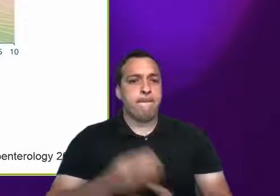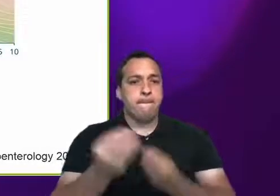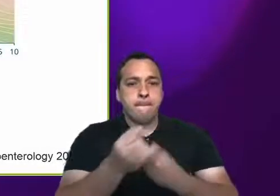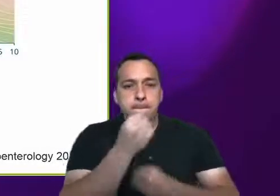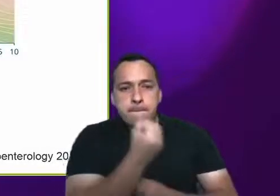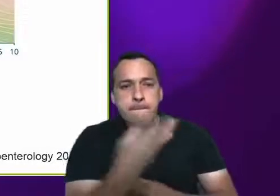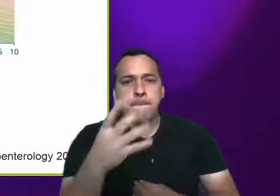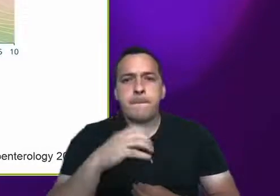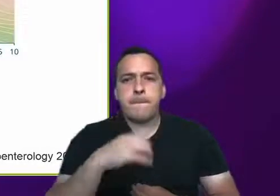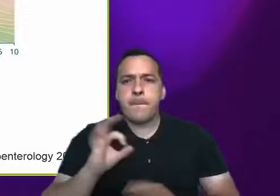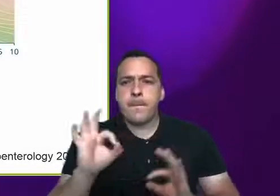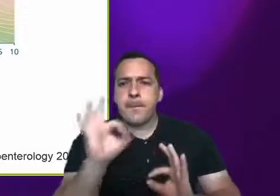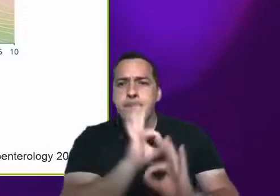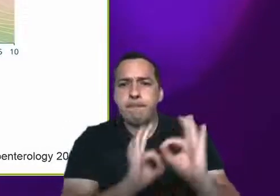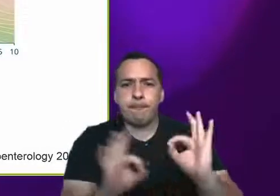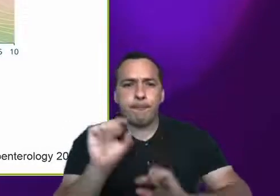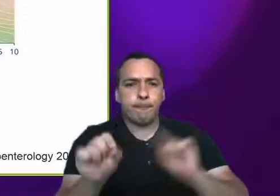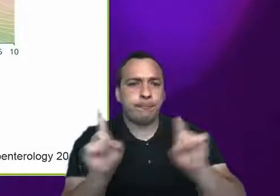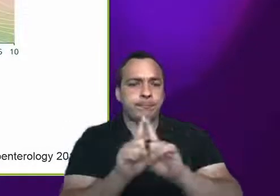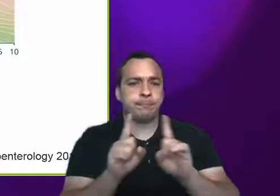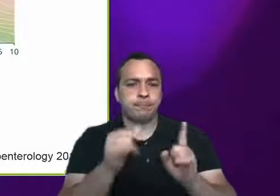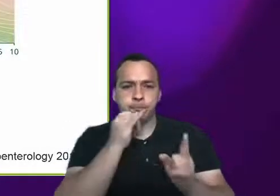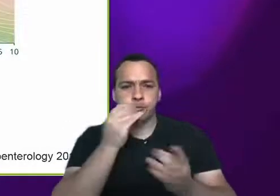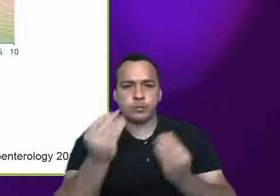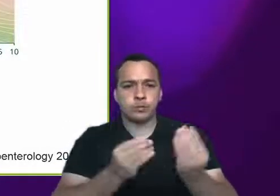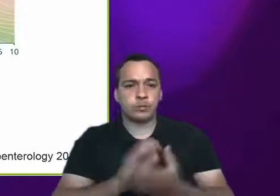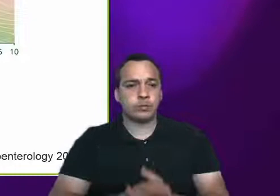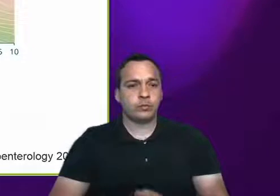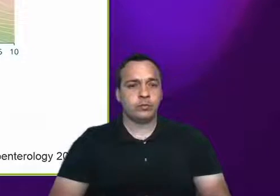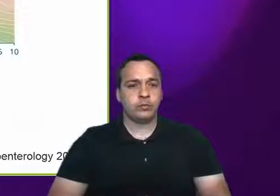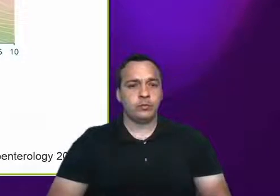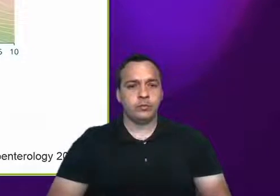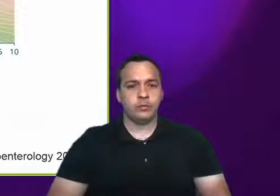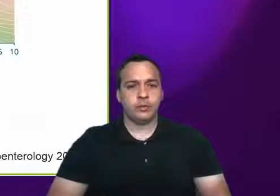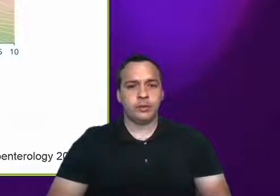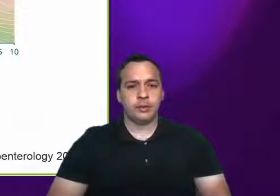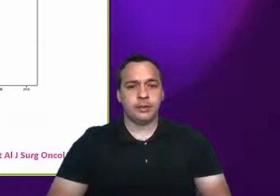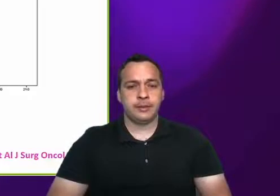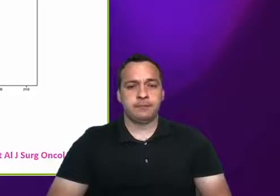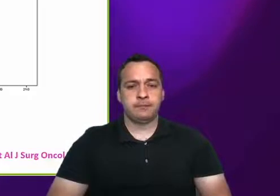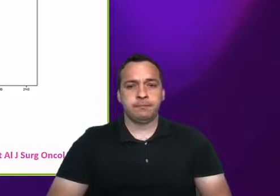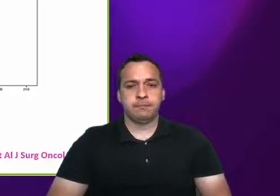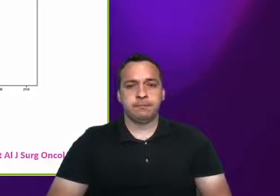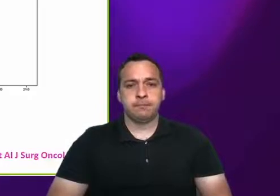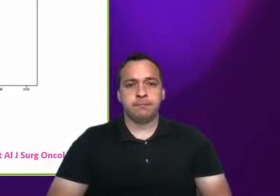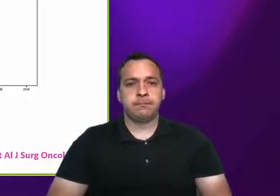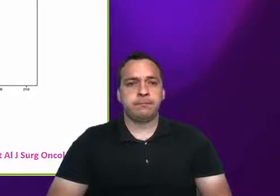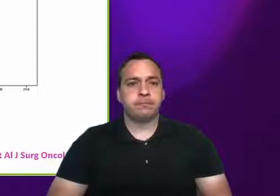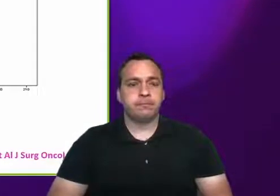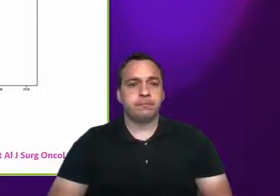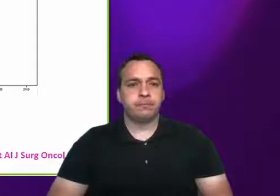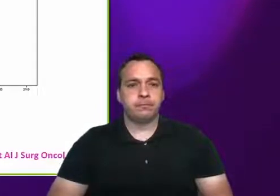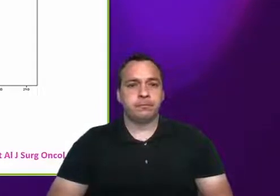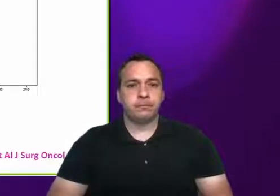considerarmos um número diferente da dimensão desses nódulos e alfa-fetoproteína.